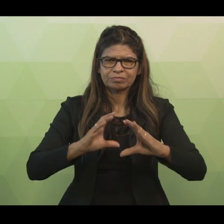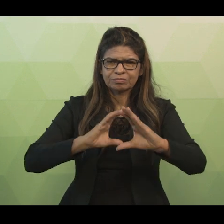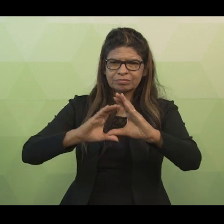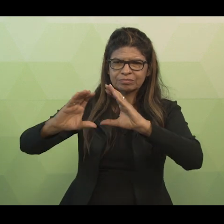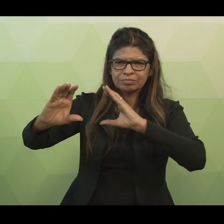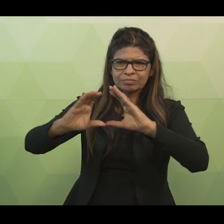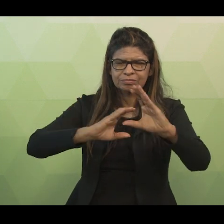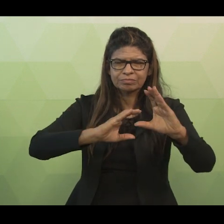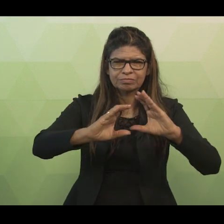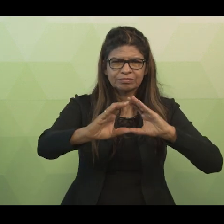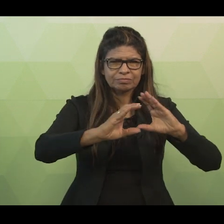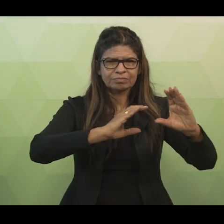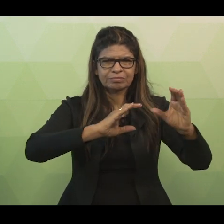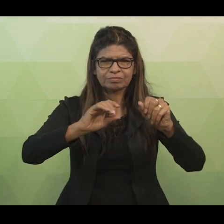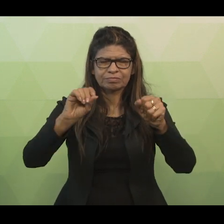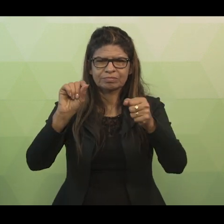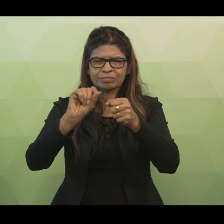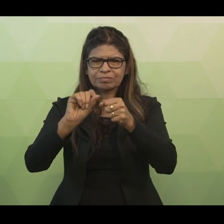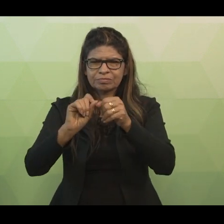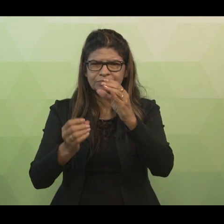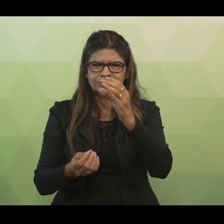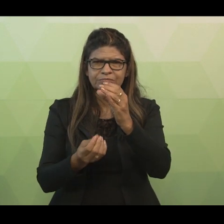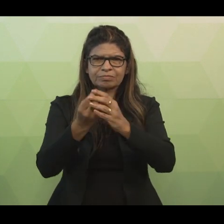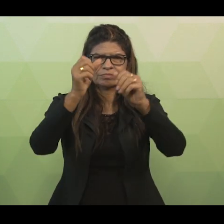por exemplo.